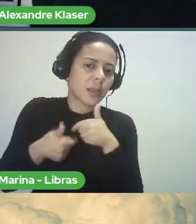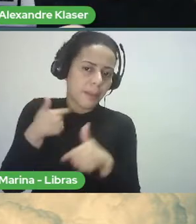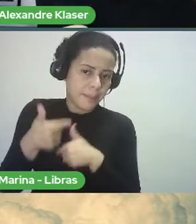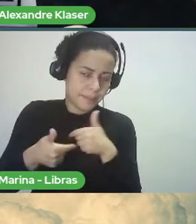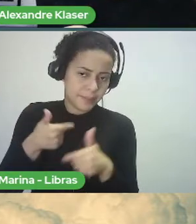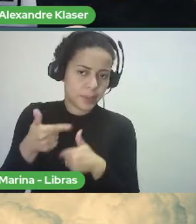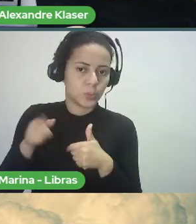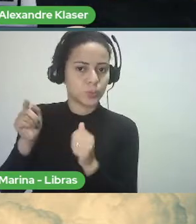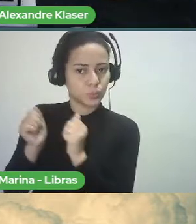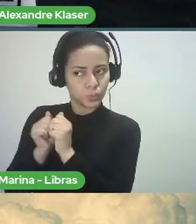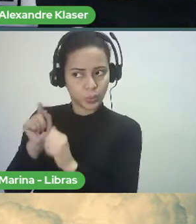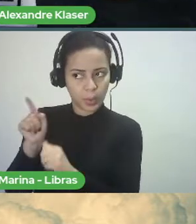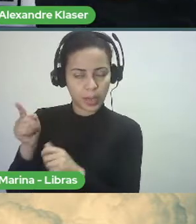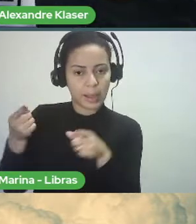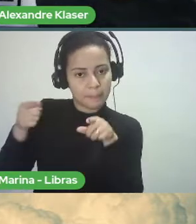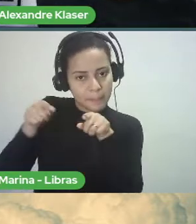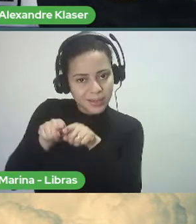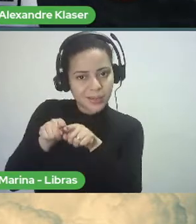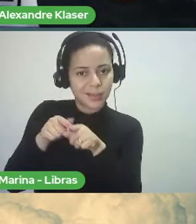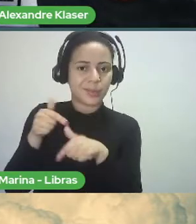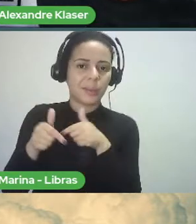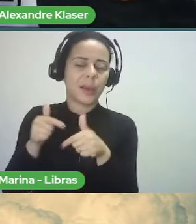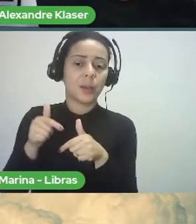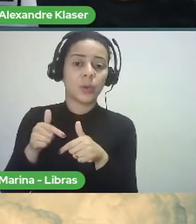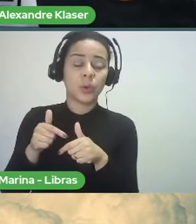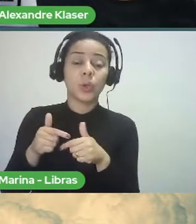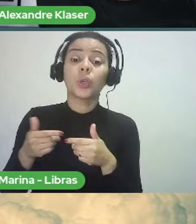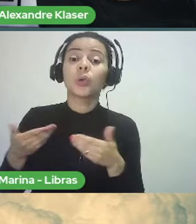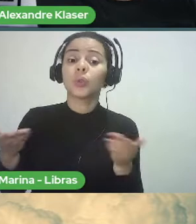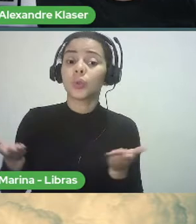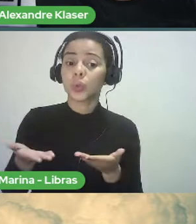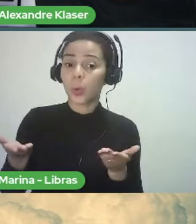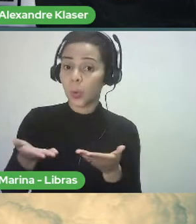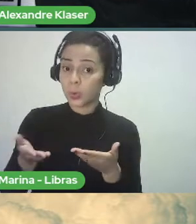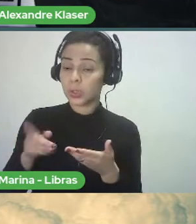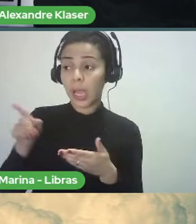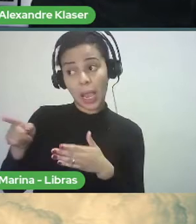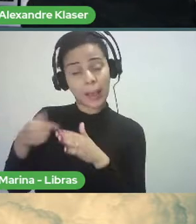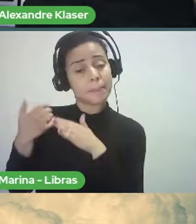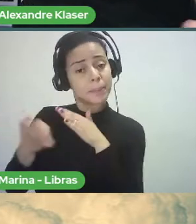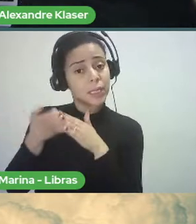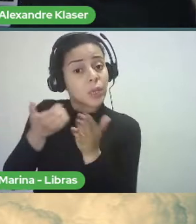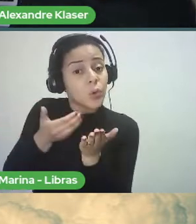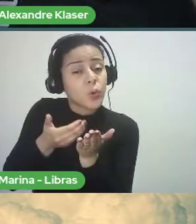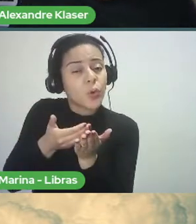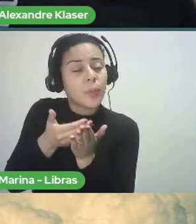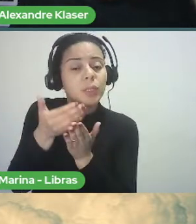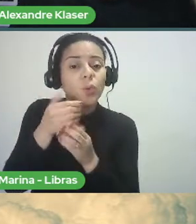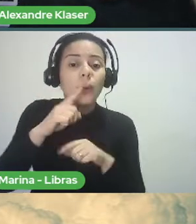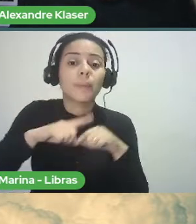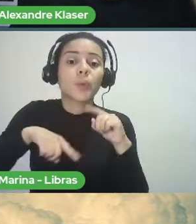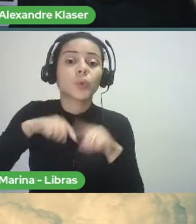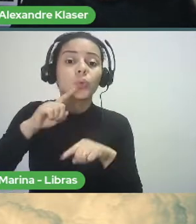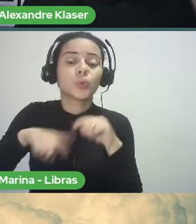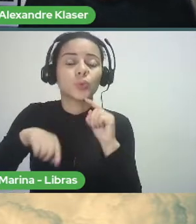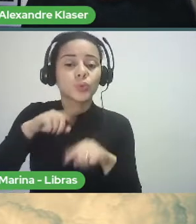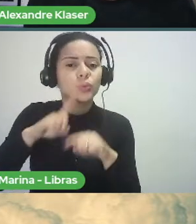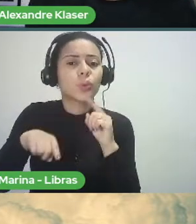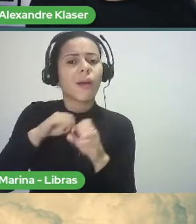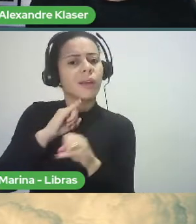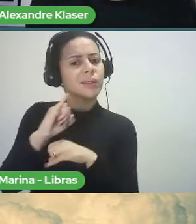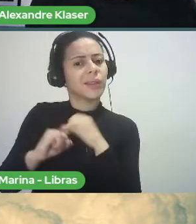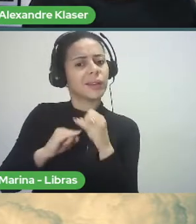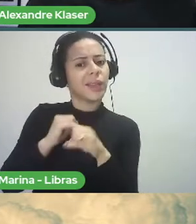que o futuro dela passa por uma coisa que ela nunca fez, que foi fazer produtos digitais. Porque ela tem uma base de clientes histórica, que tem uma relação